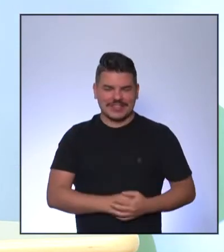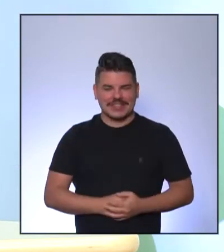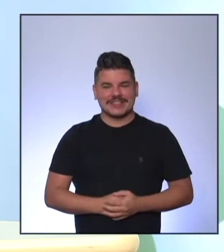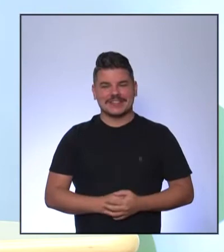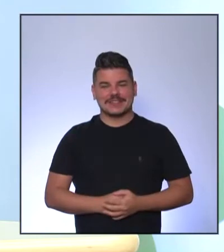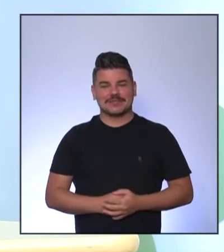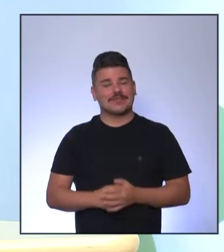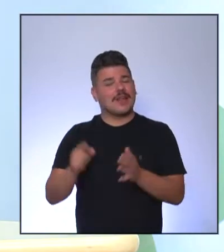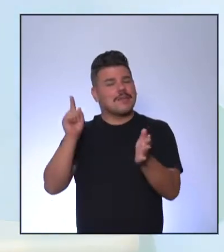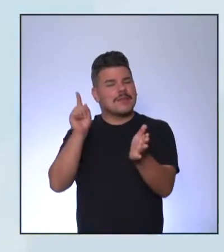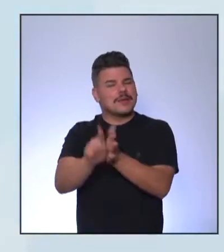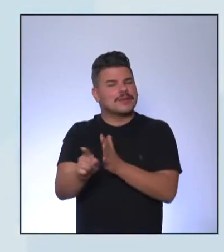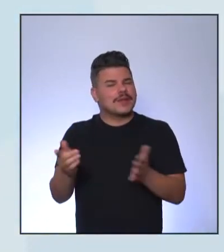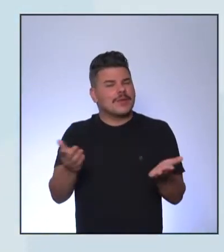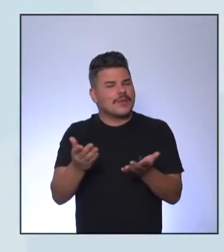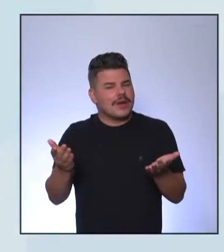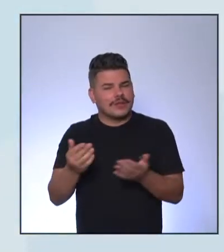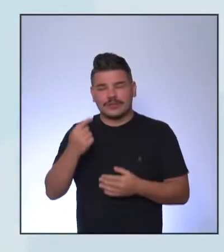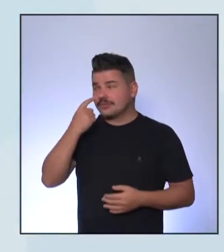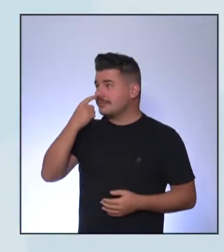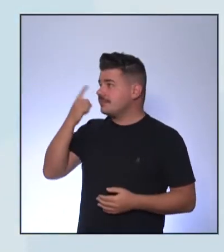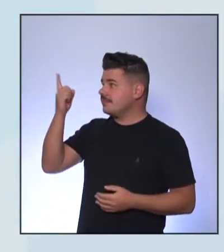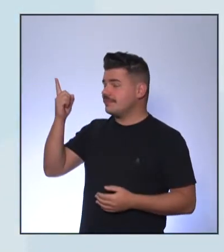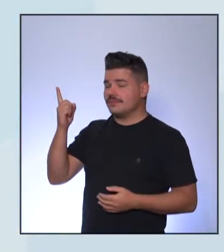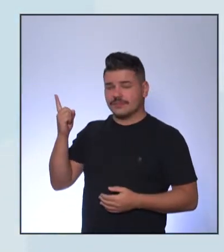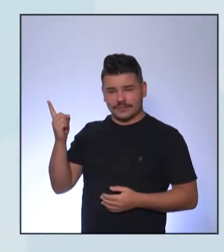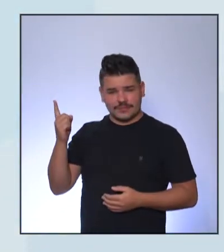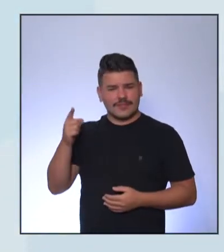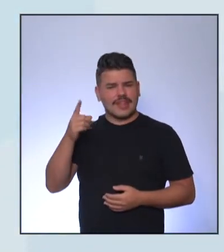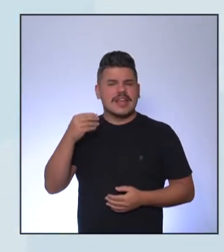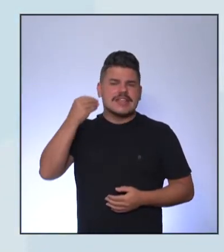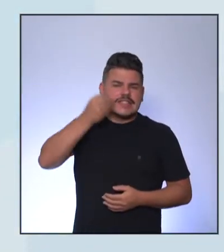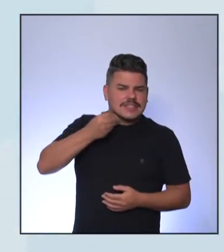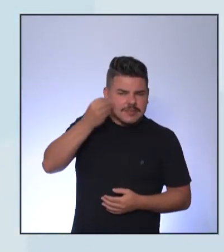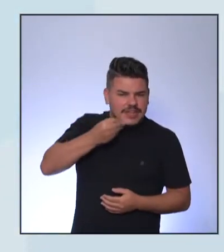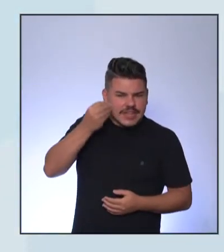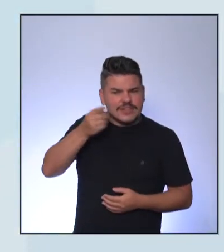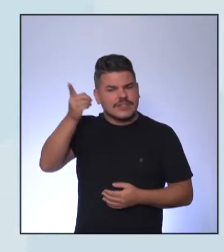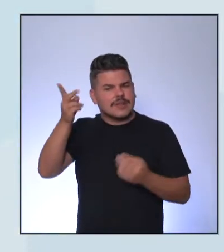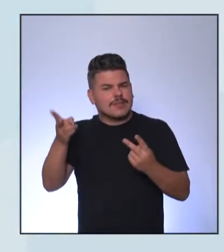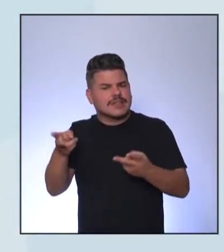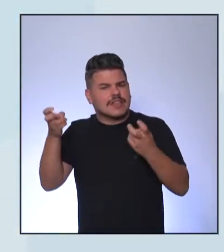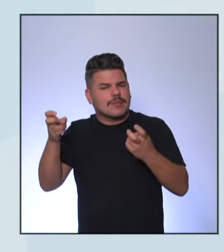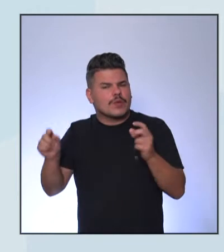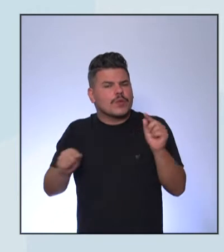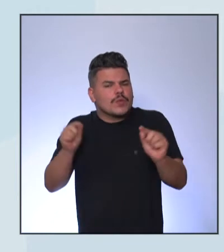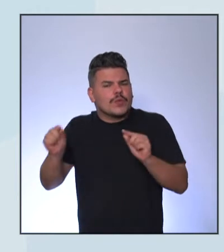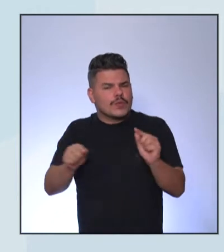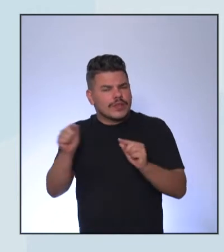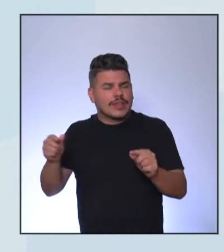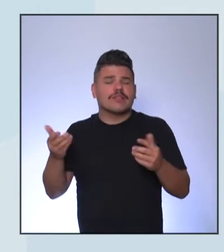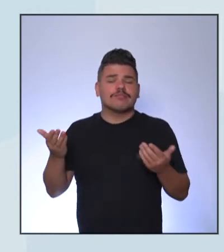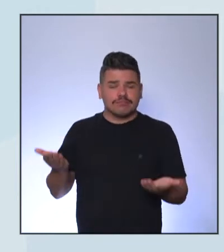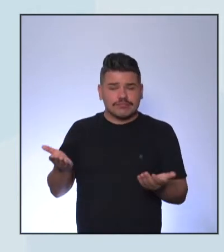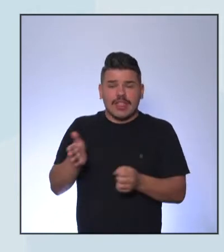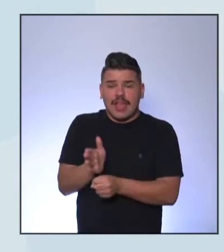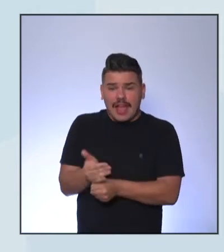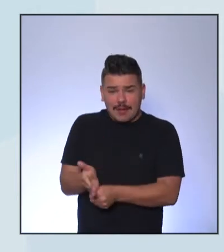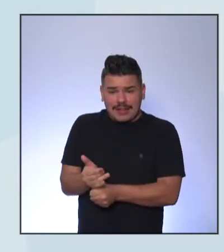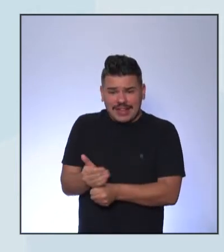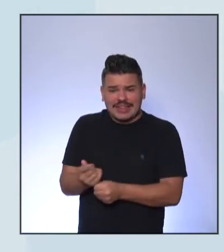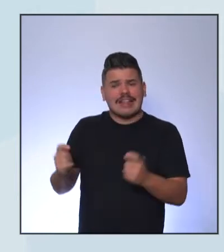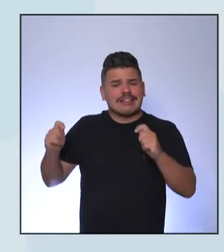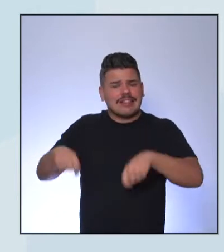é o seguinte: o que você observou nesse experimento? Alguém sabe me dizer qual o papel da batata nessa